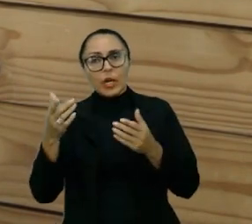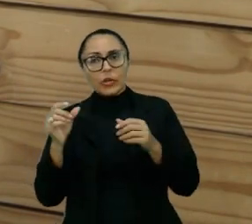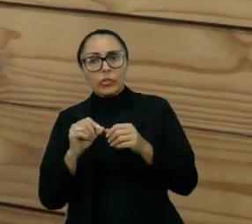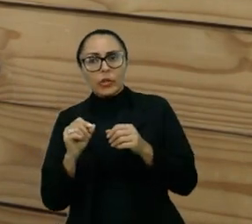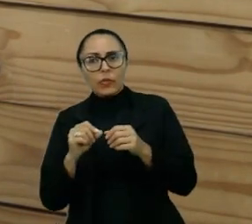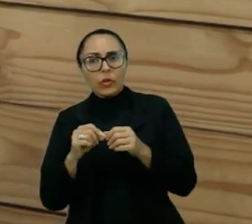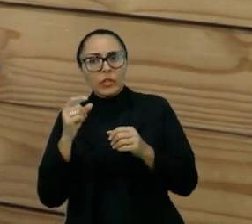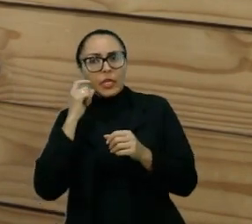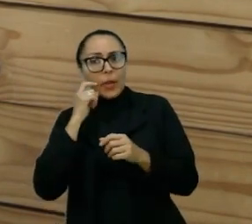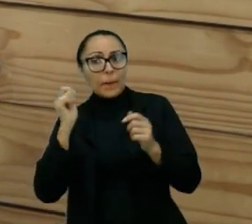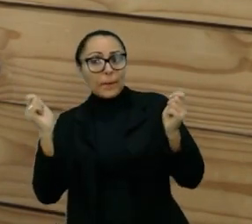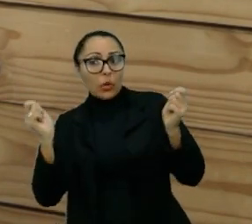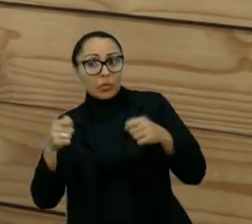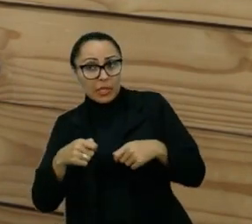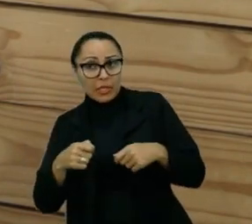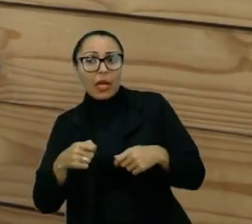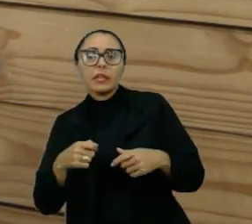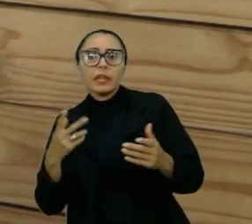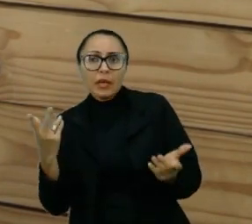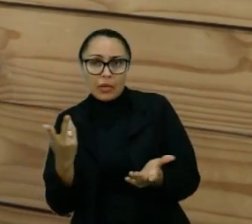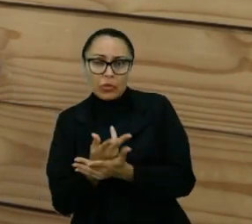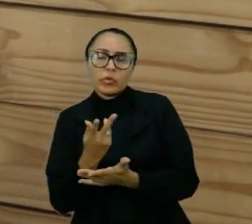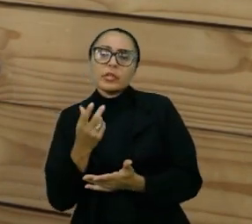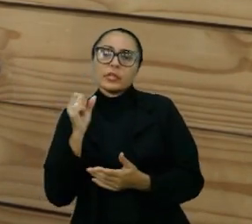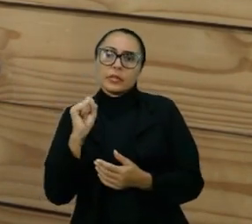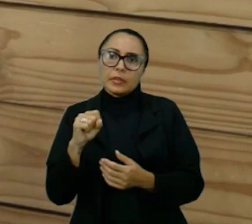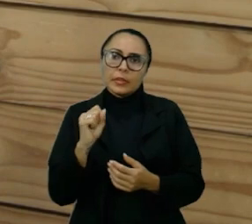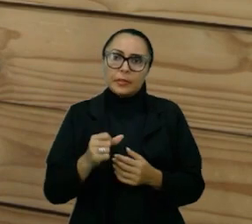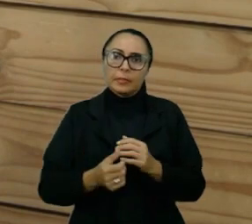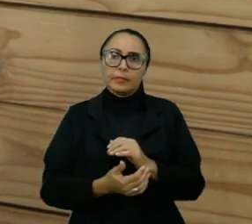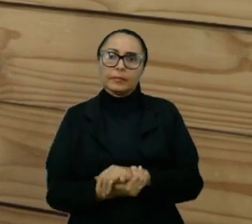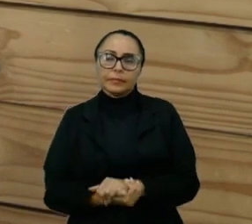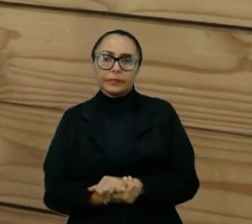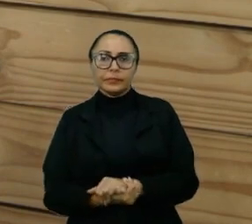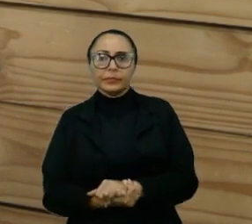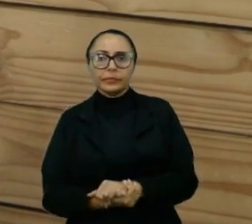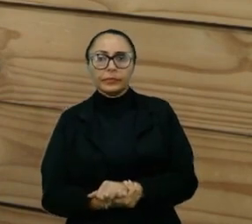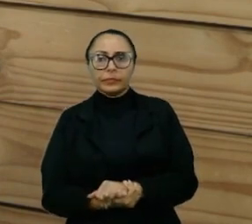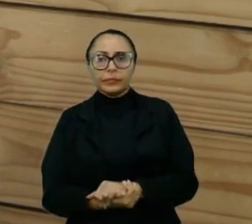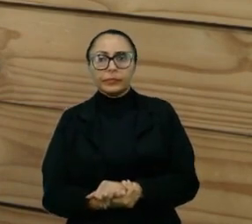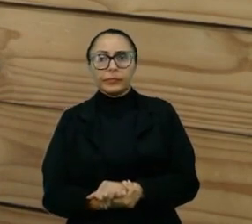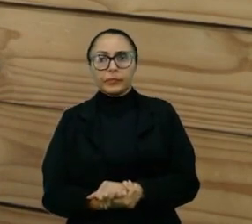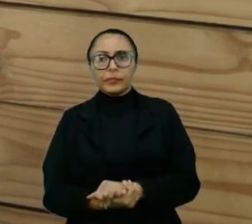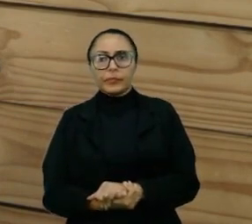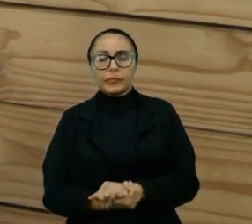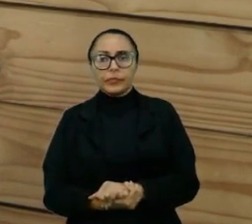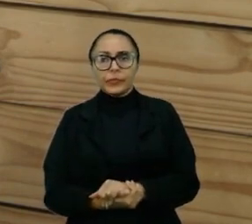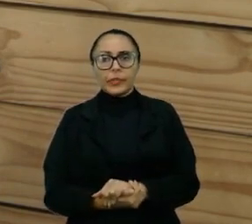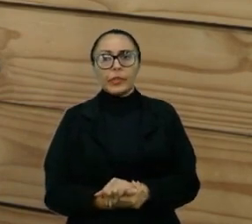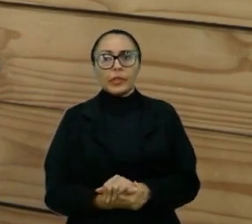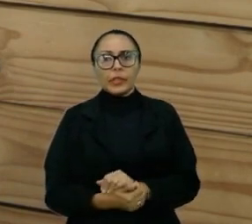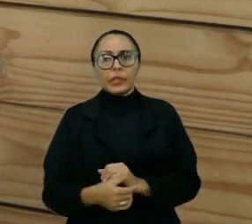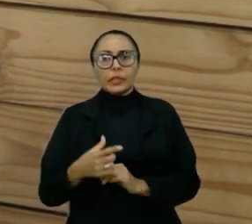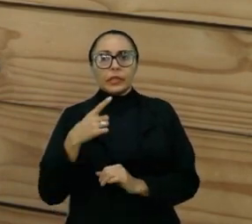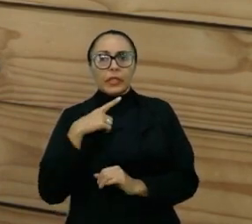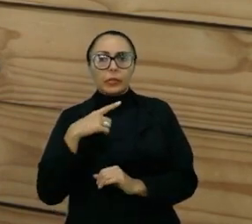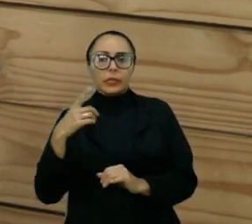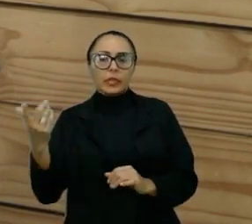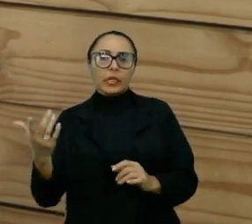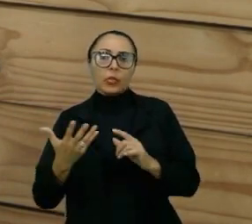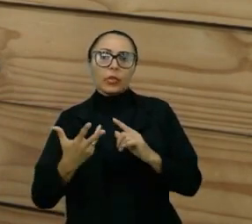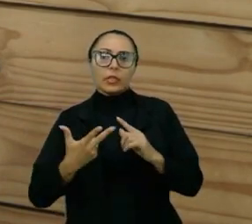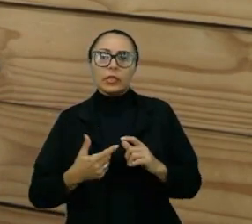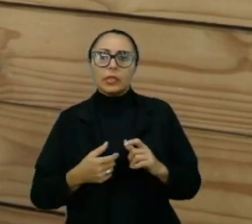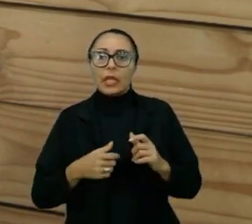a possibilidade dessa contaminação cruzada e o risco. Então, temos aí uma quantidade muito grande